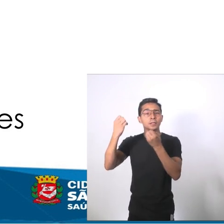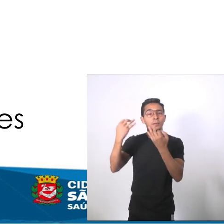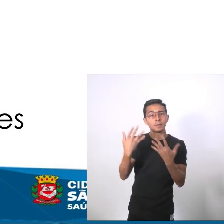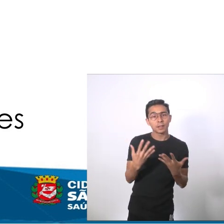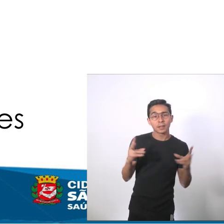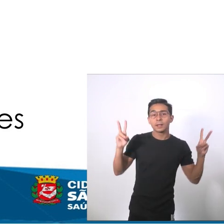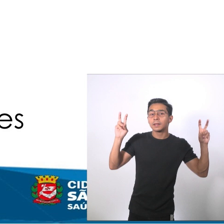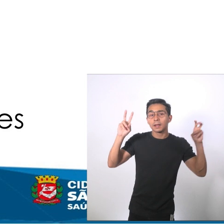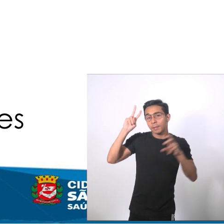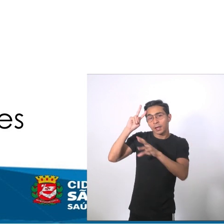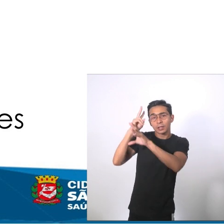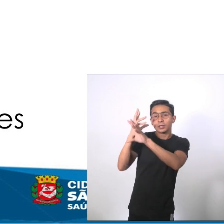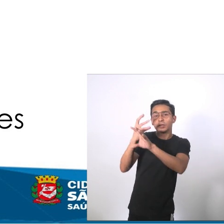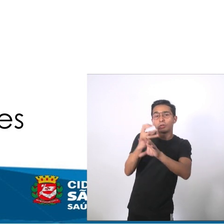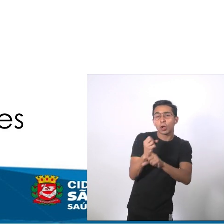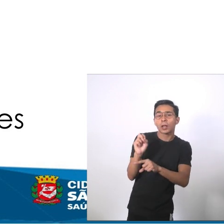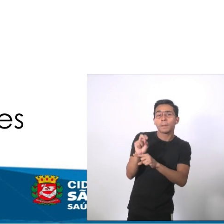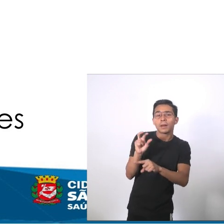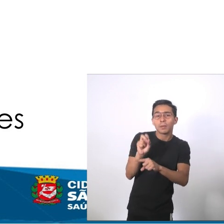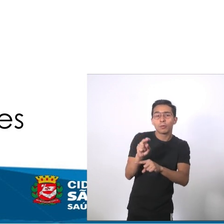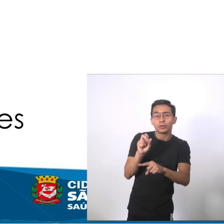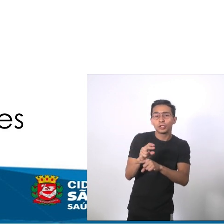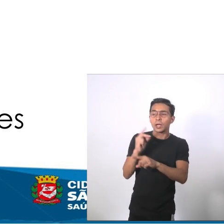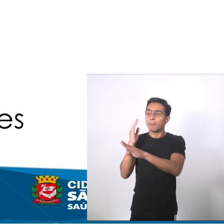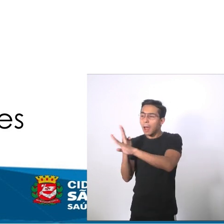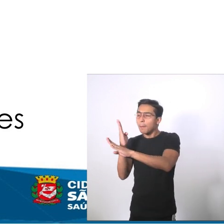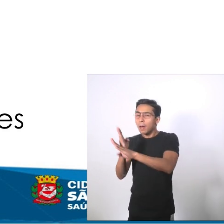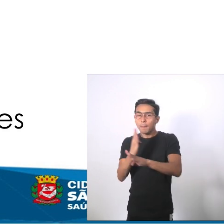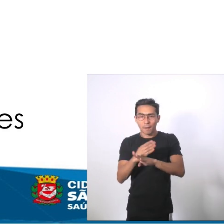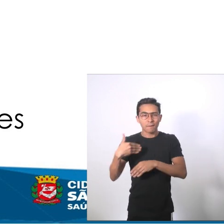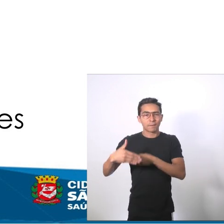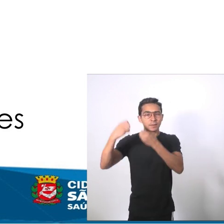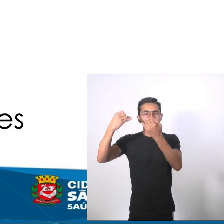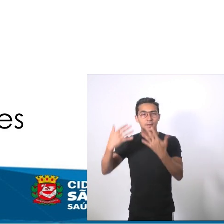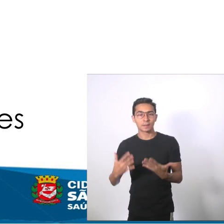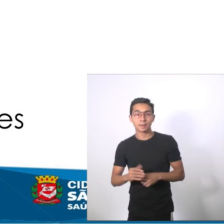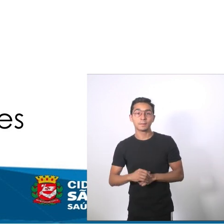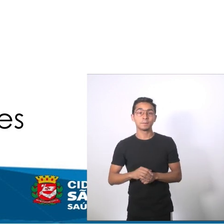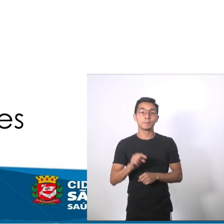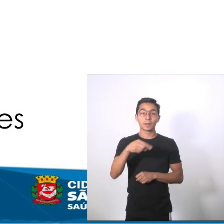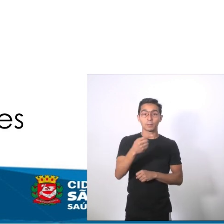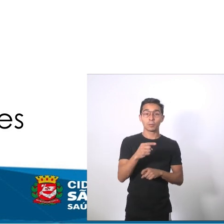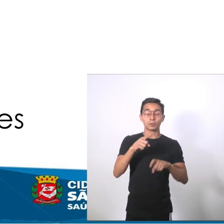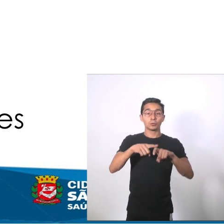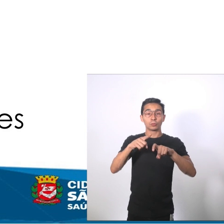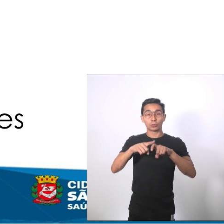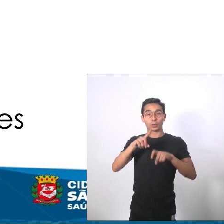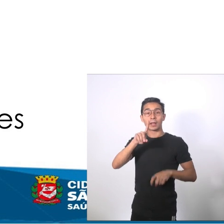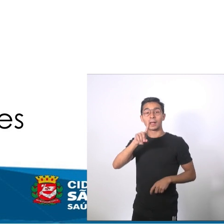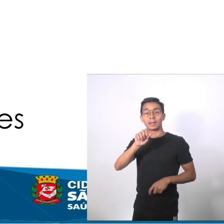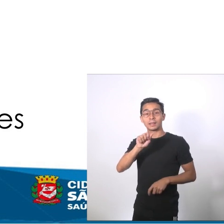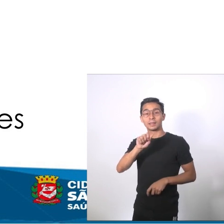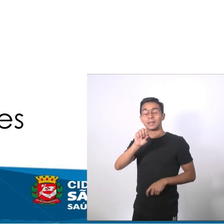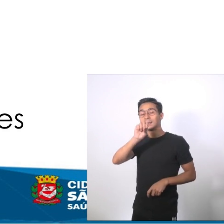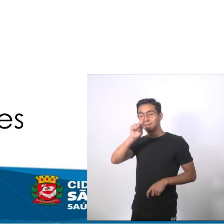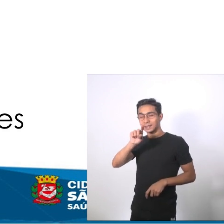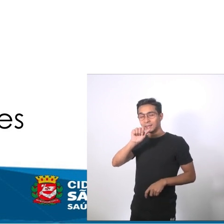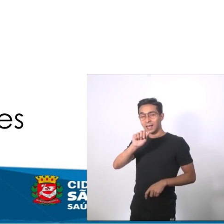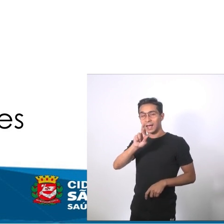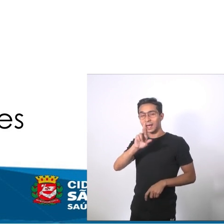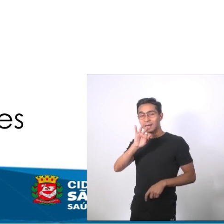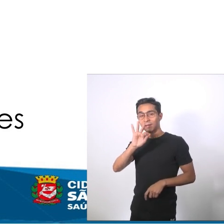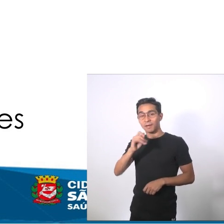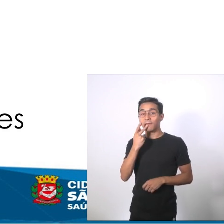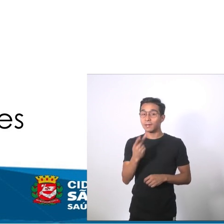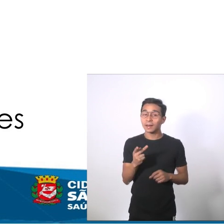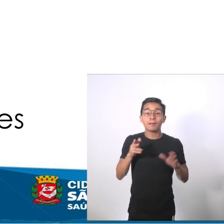e notificação. Depois a doutora Zarifa, que é infectologista de adulto, doença no adulto,